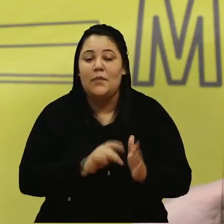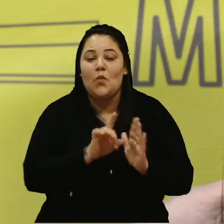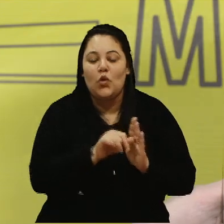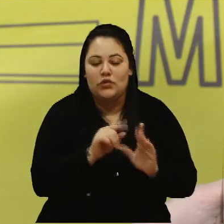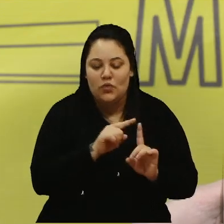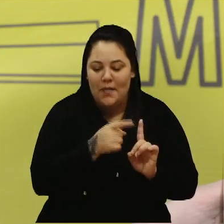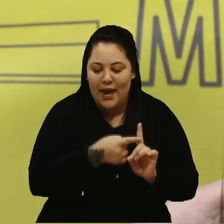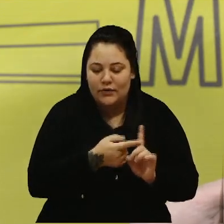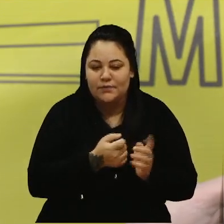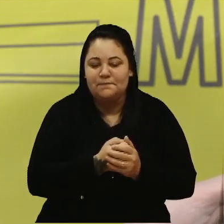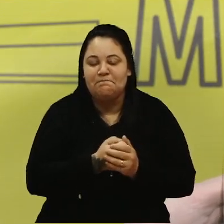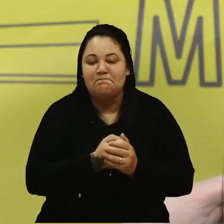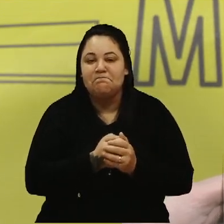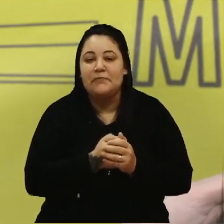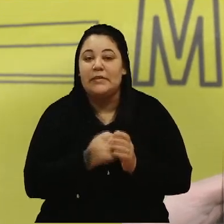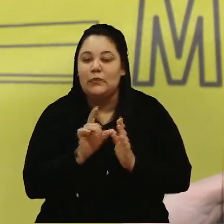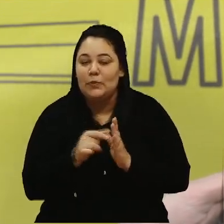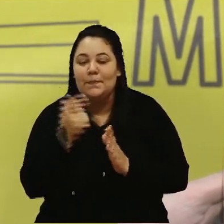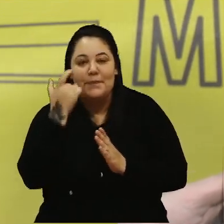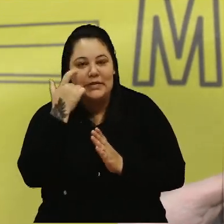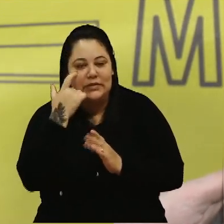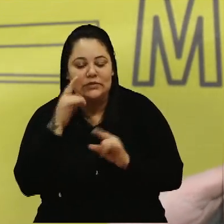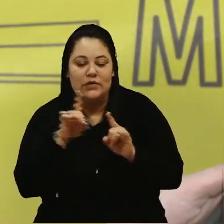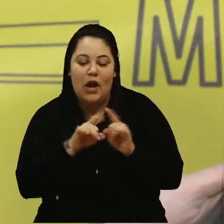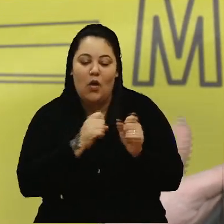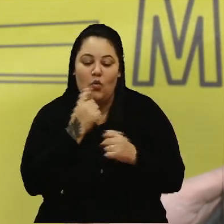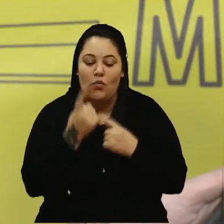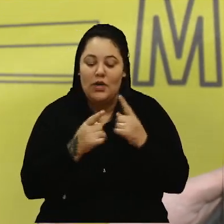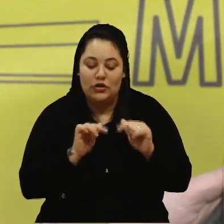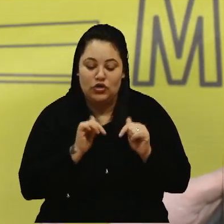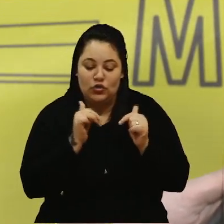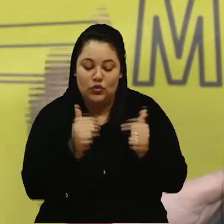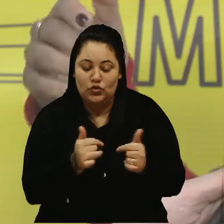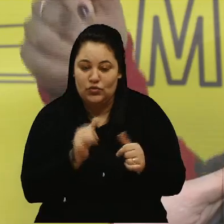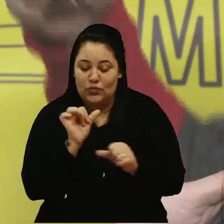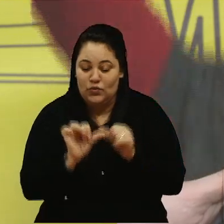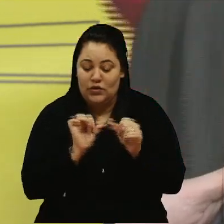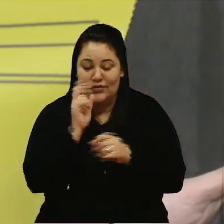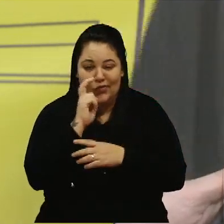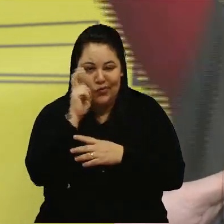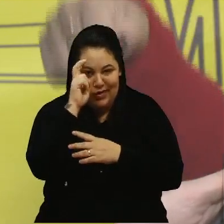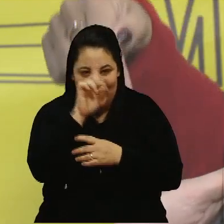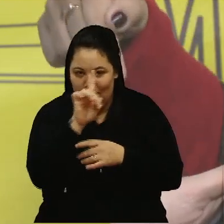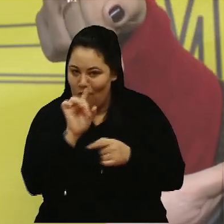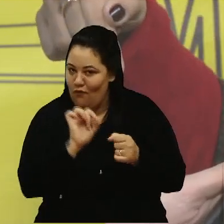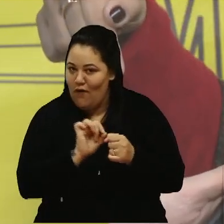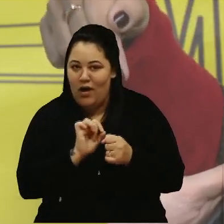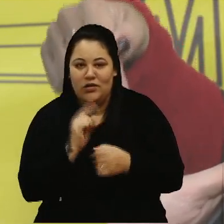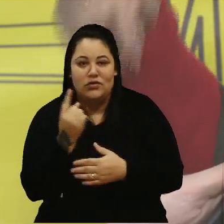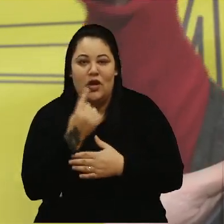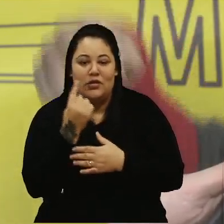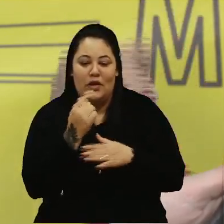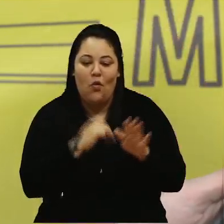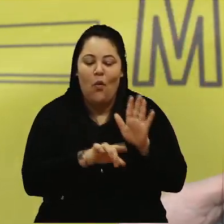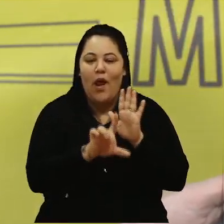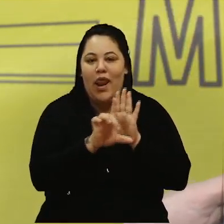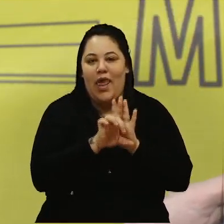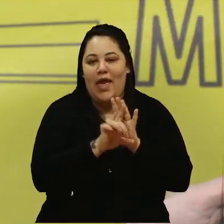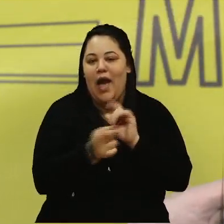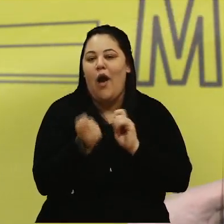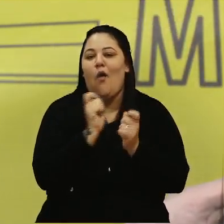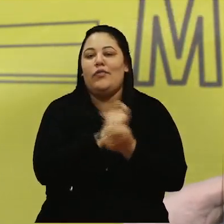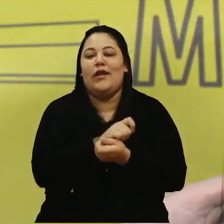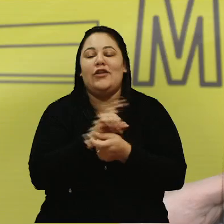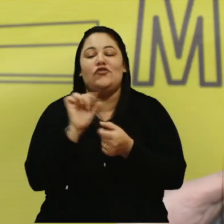a gente também está pensando em promover ações, porque mudança de cultura não se faz só com a lei de cima para baixo, a gente faz com